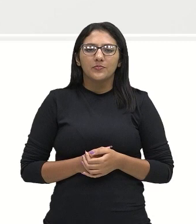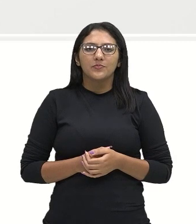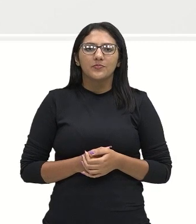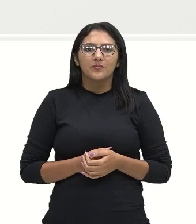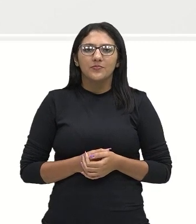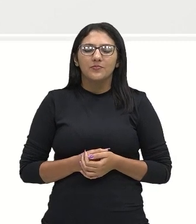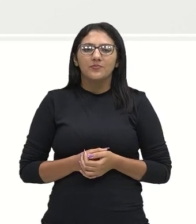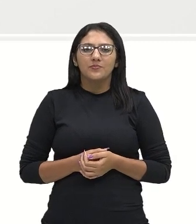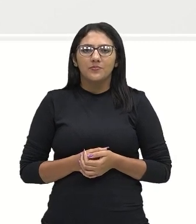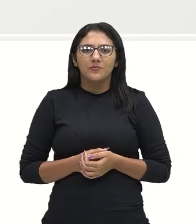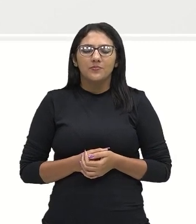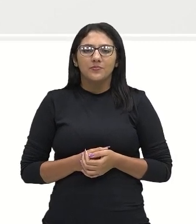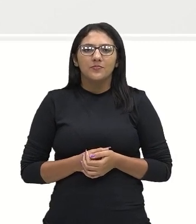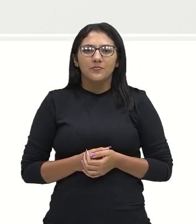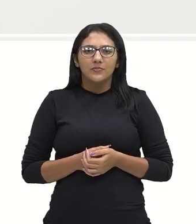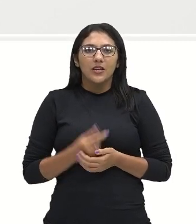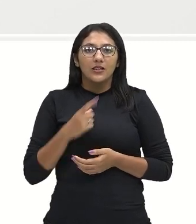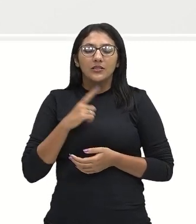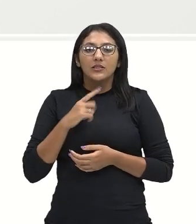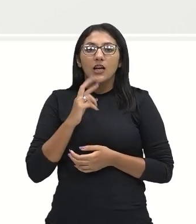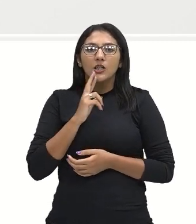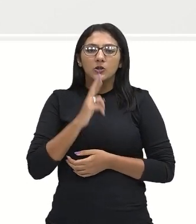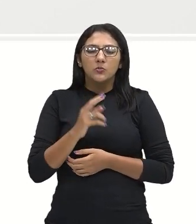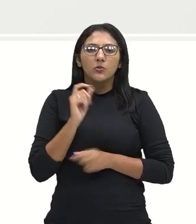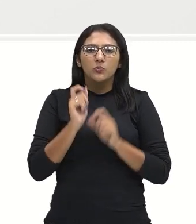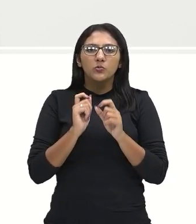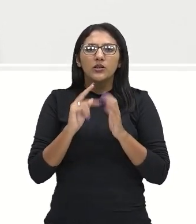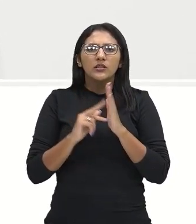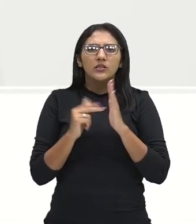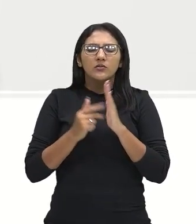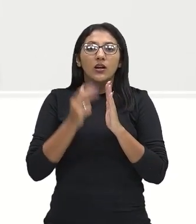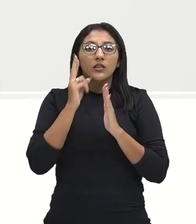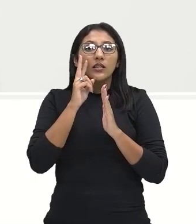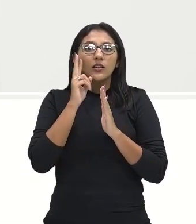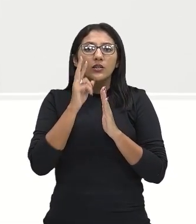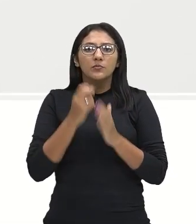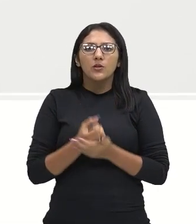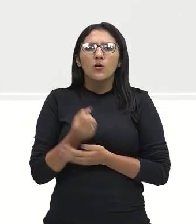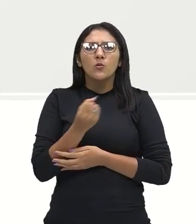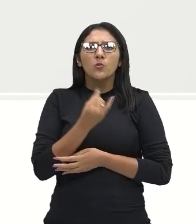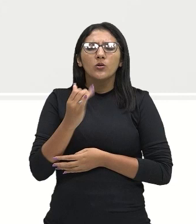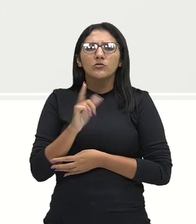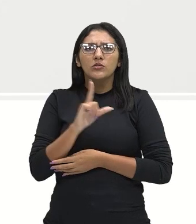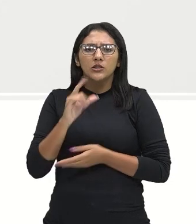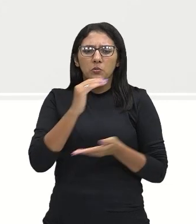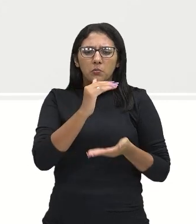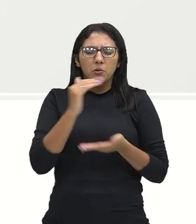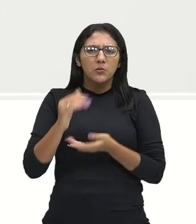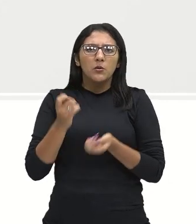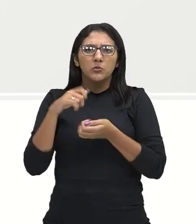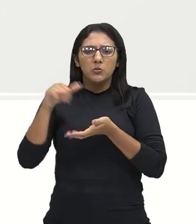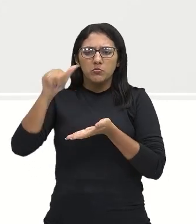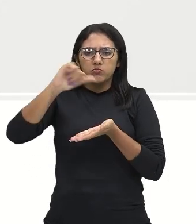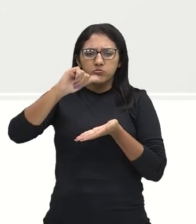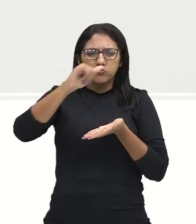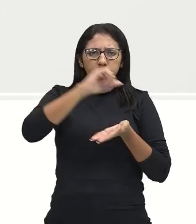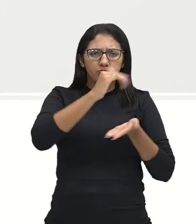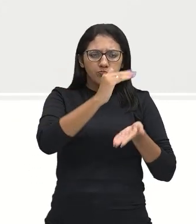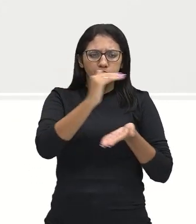Beleza? O que é a nossa resposta? Olha o que diz a pergunta. Quantos litros de suco deve colocar em